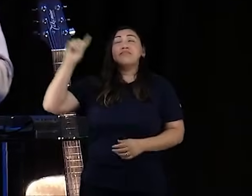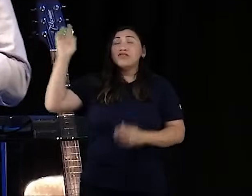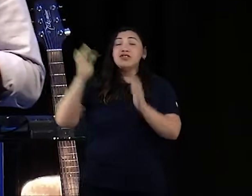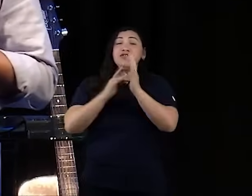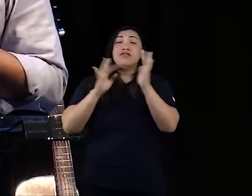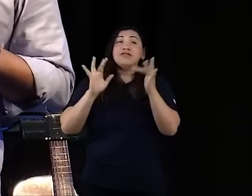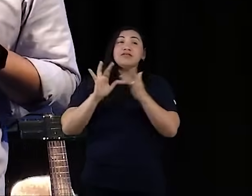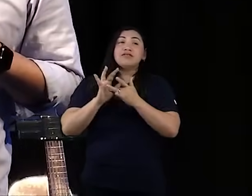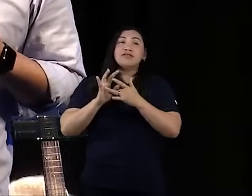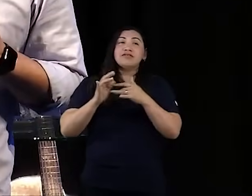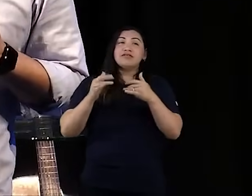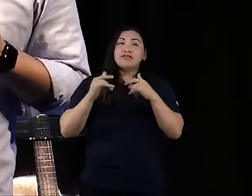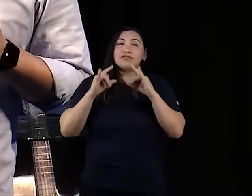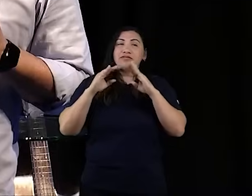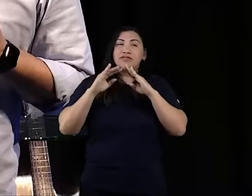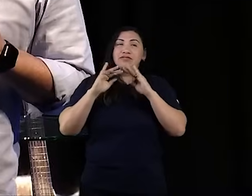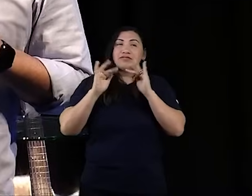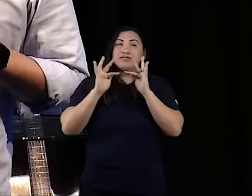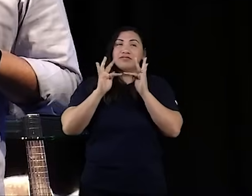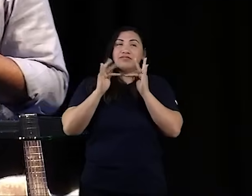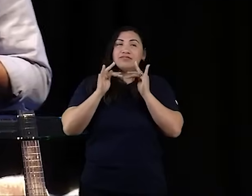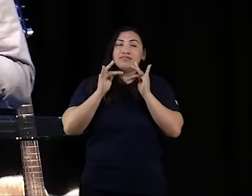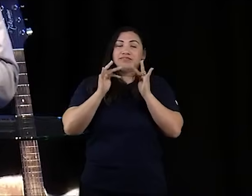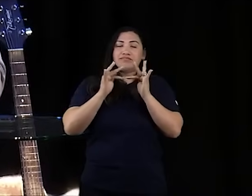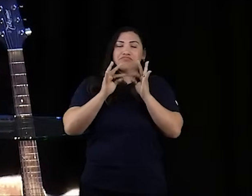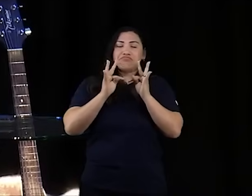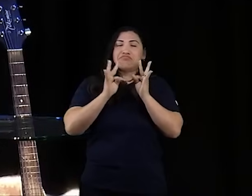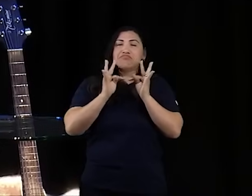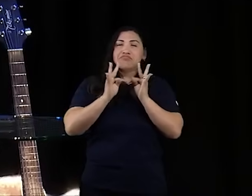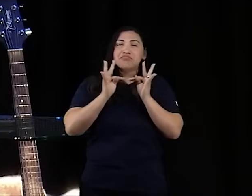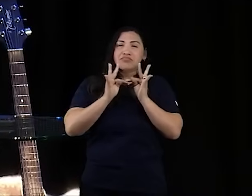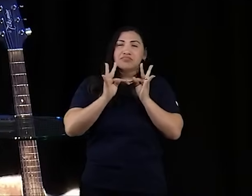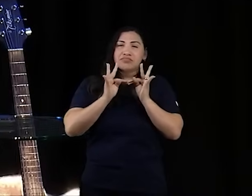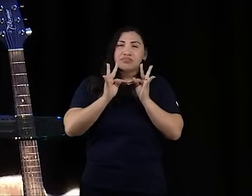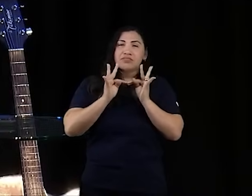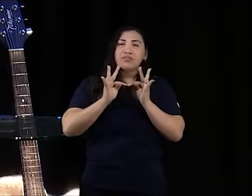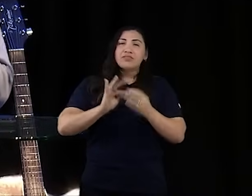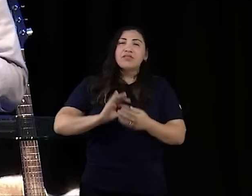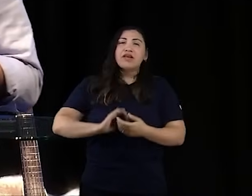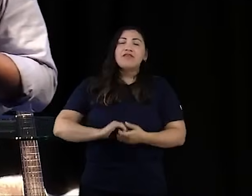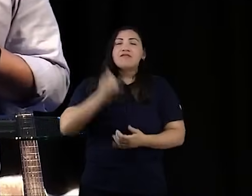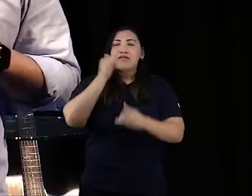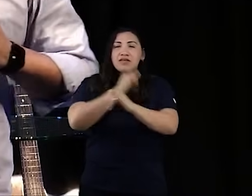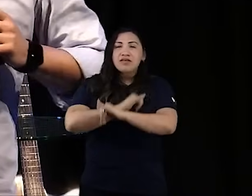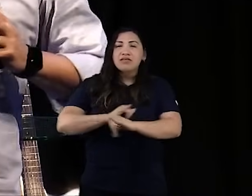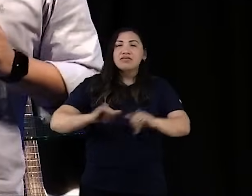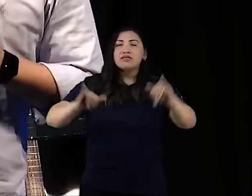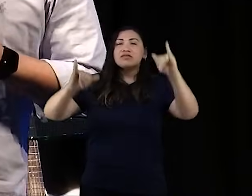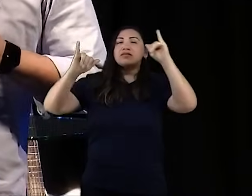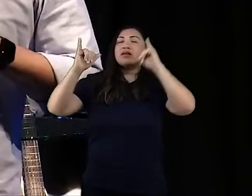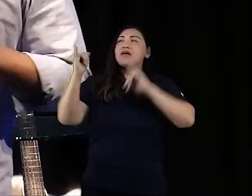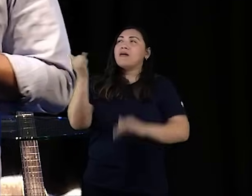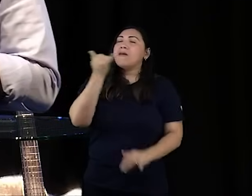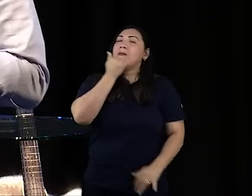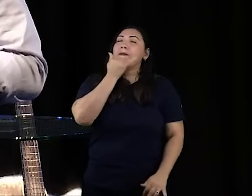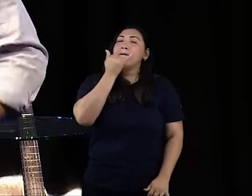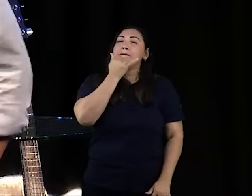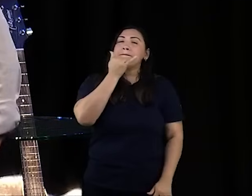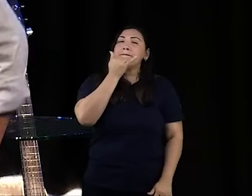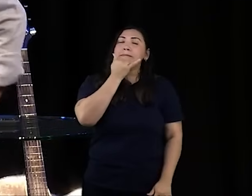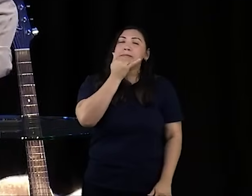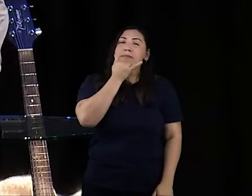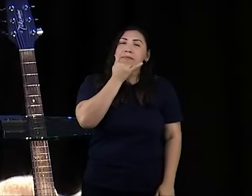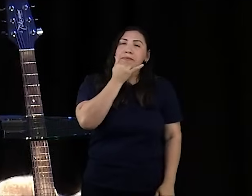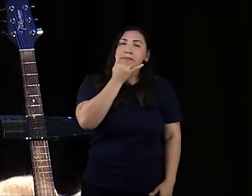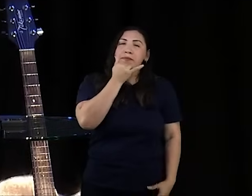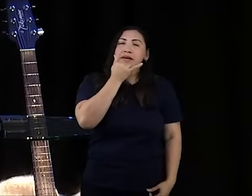para colocar em liberdade os oprimidos abrir porta de prisões e anunciar o ano do Perdão é o quo ano